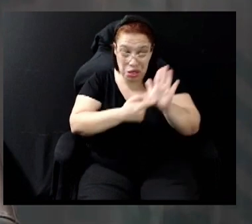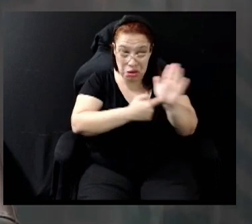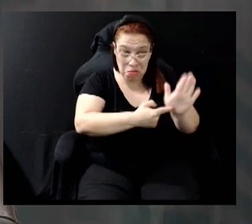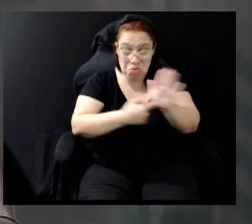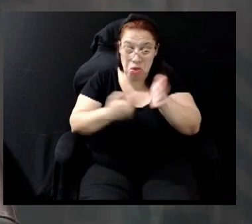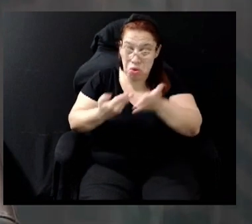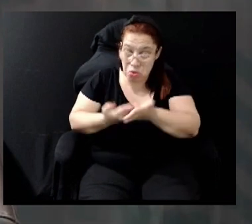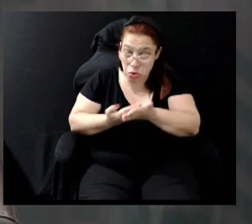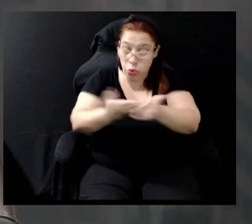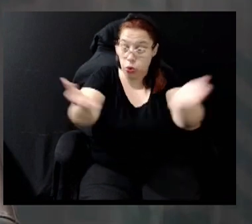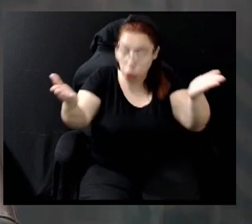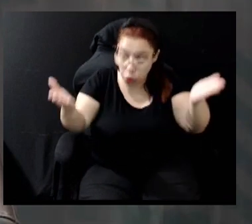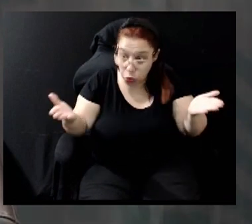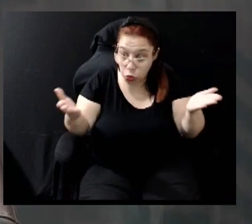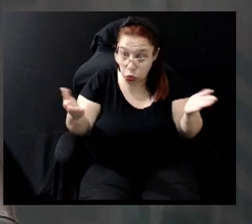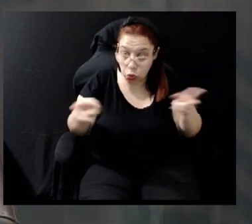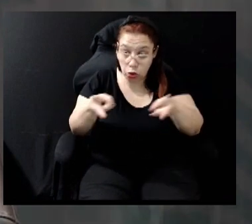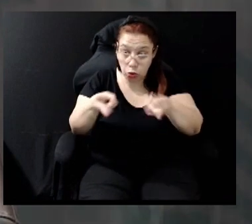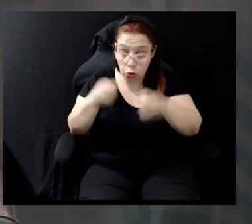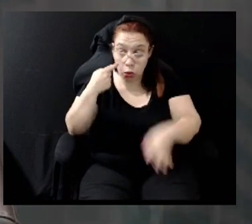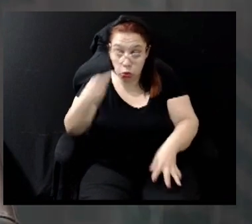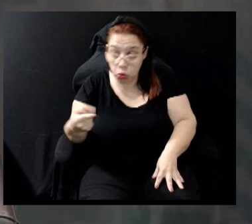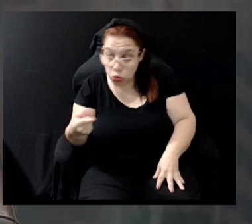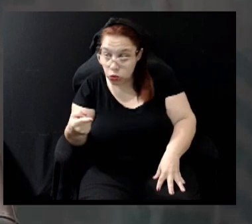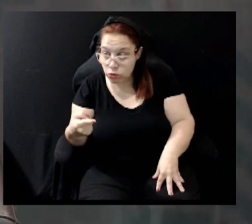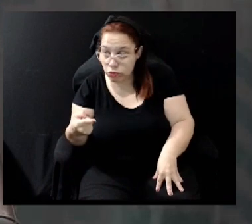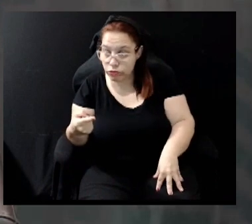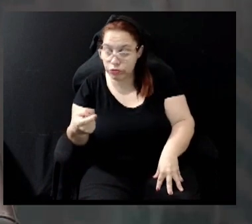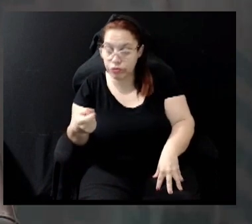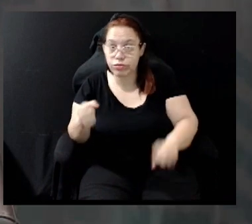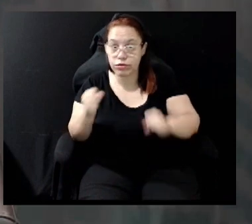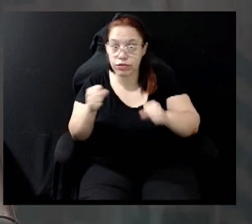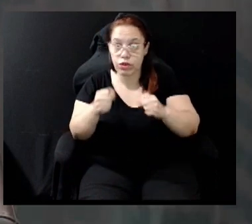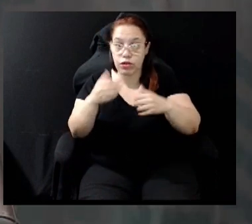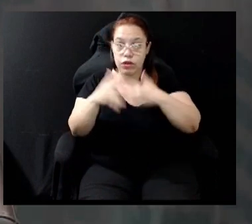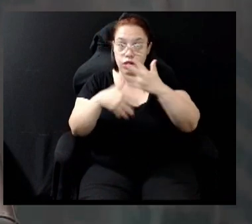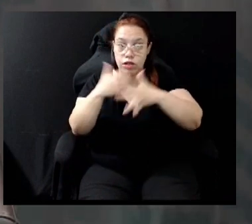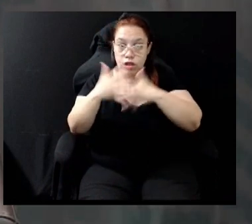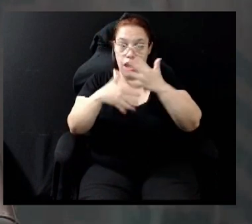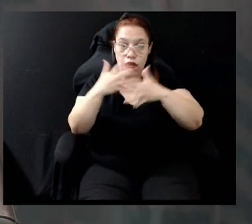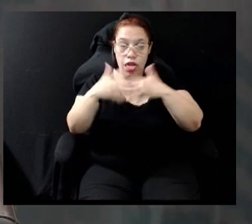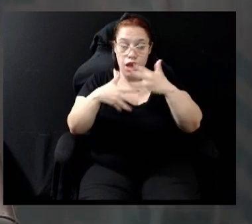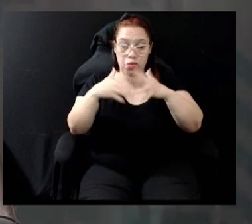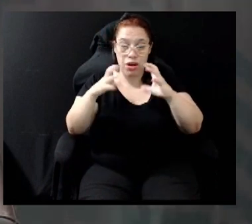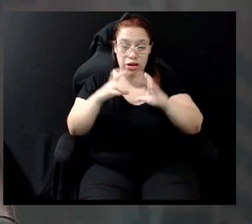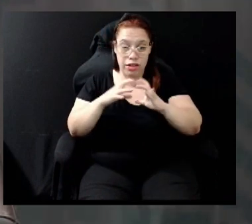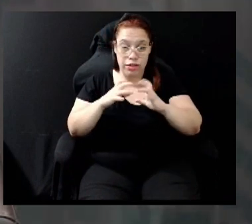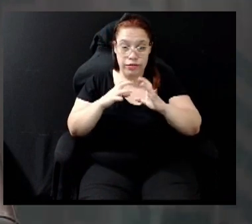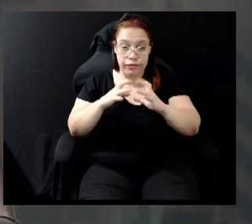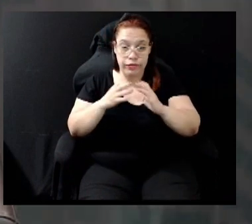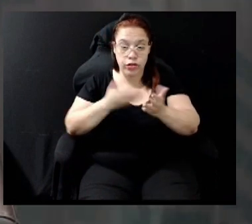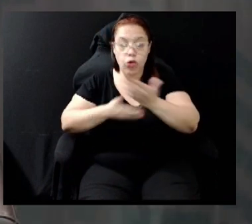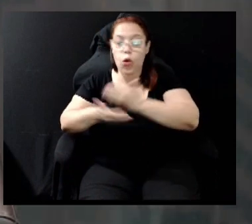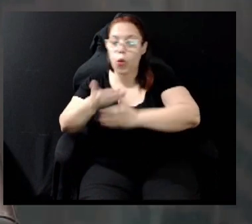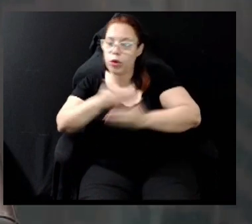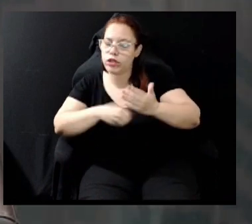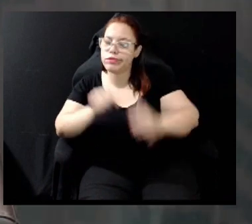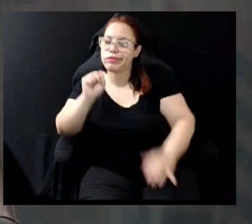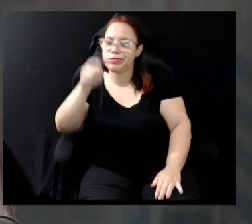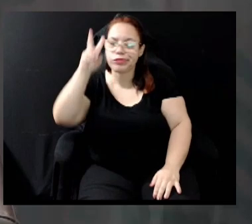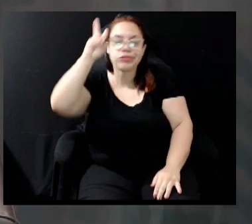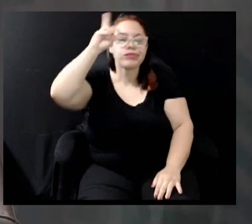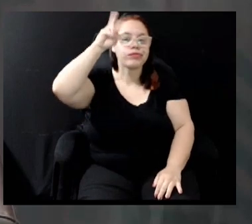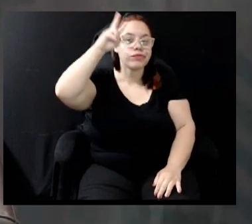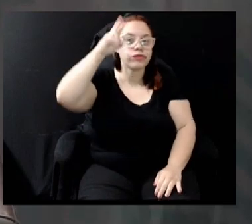na sua percepção, porque pode atrapalhar a cabecinha deles. Então, compartilha sim, mas lembrando que tem que ser falado